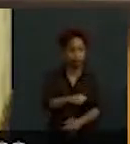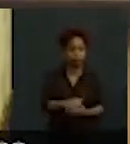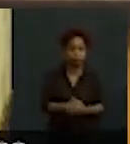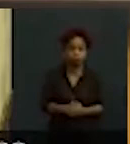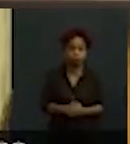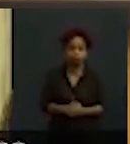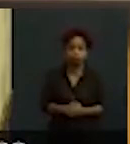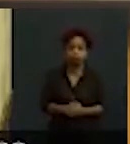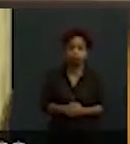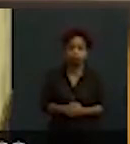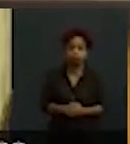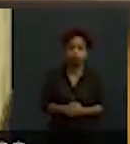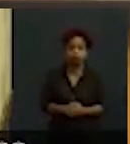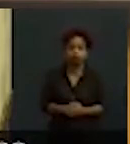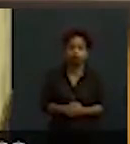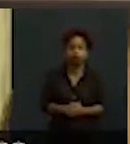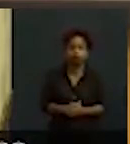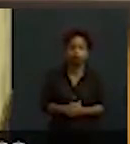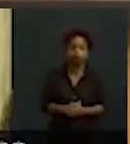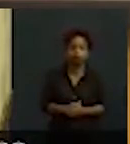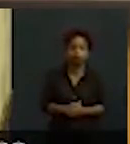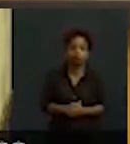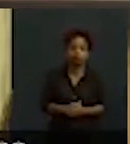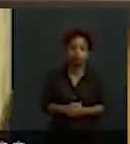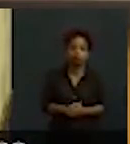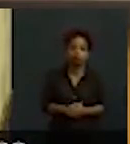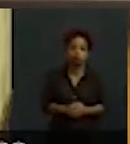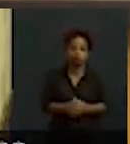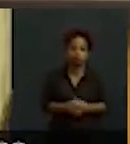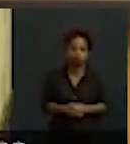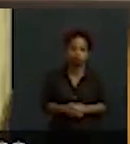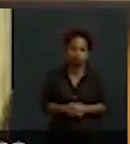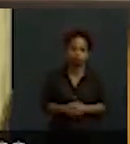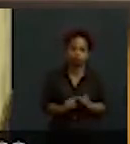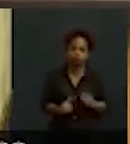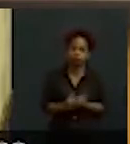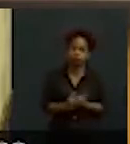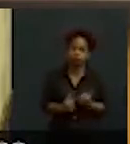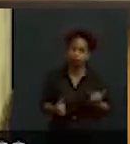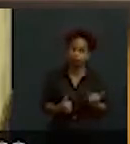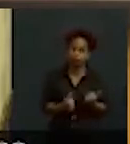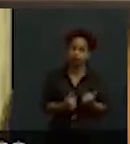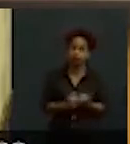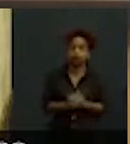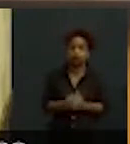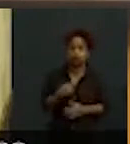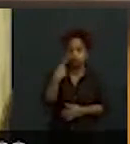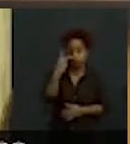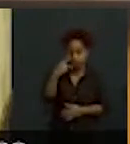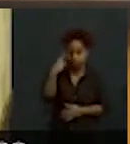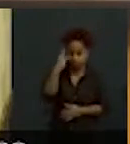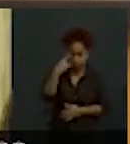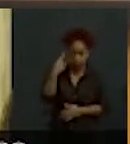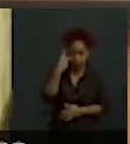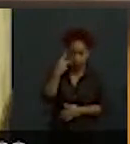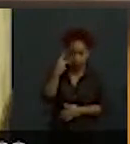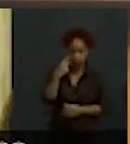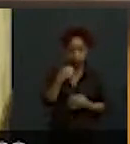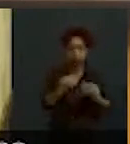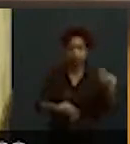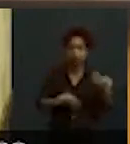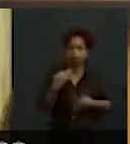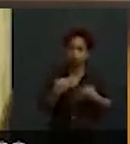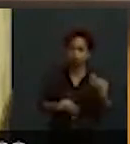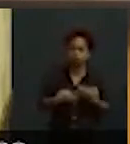foi estabelecido na condição de assessora de uma Procuradoria de